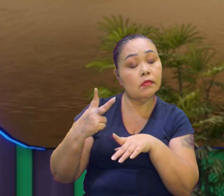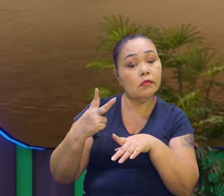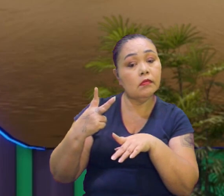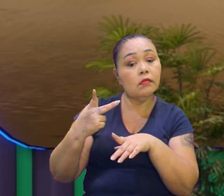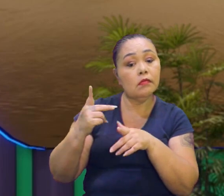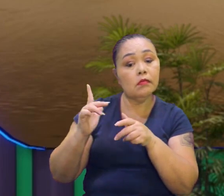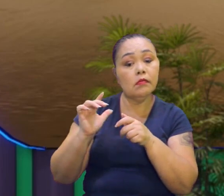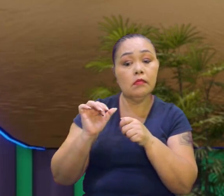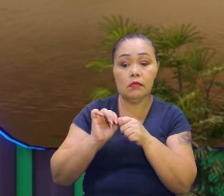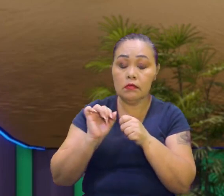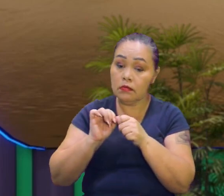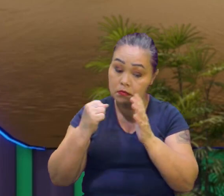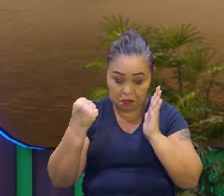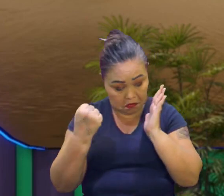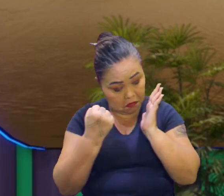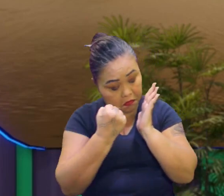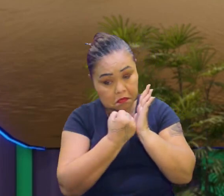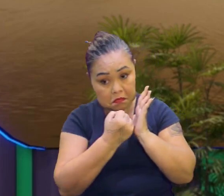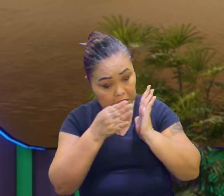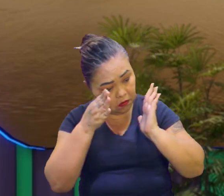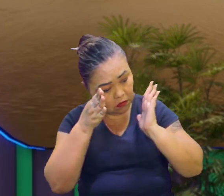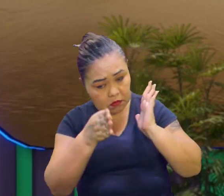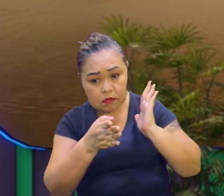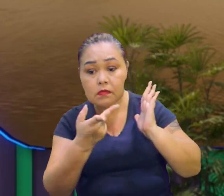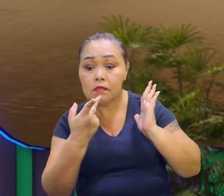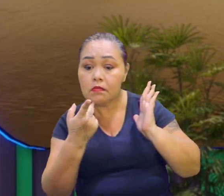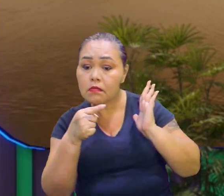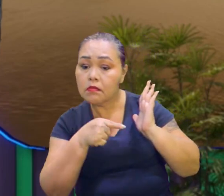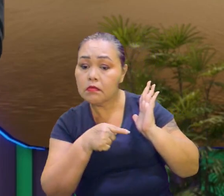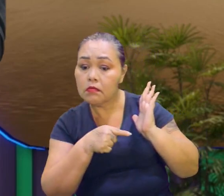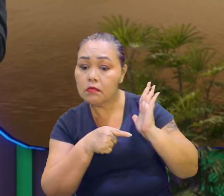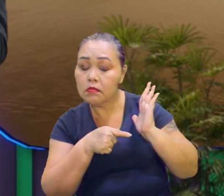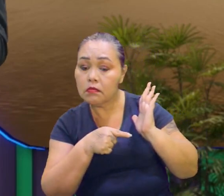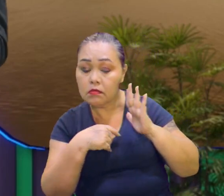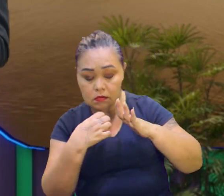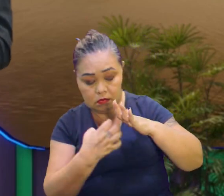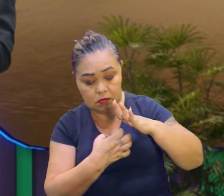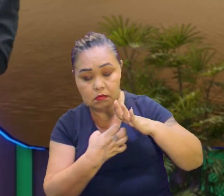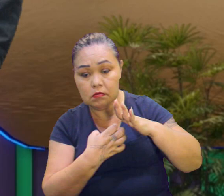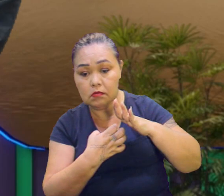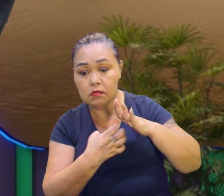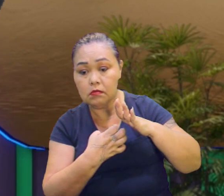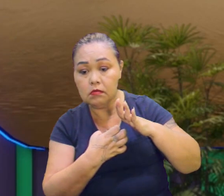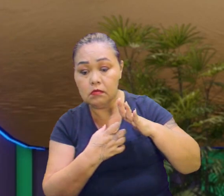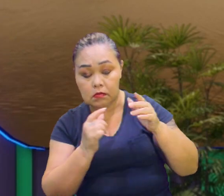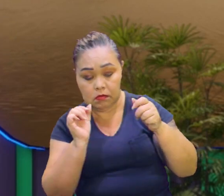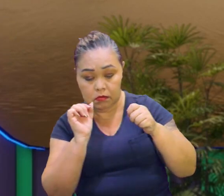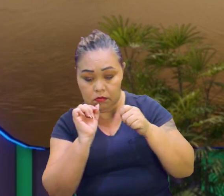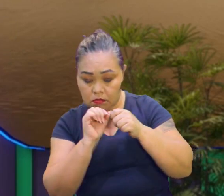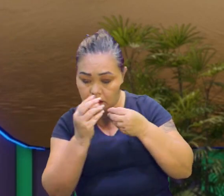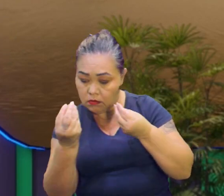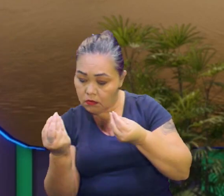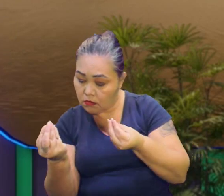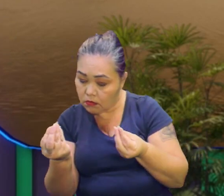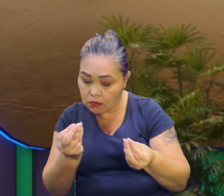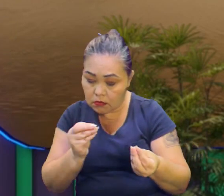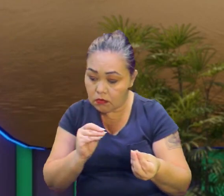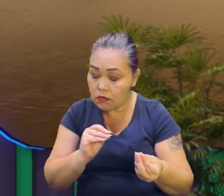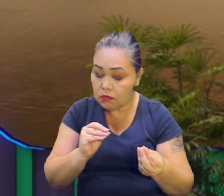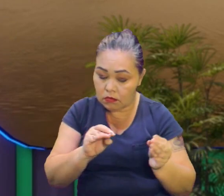ela vem com esse carimbo e esse carimbo determina e diz, olha, esta empresa fez um manejo